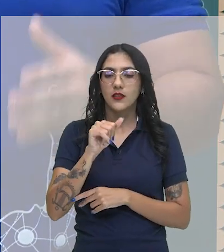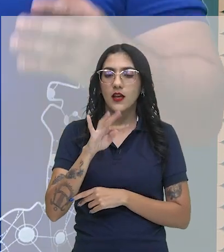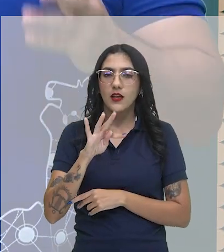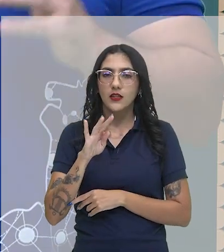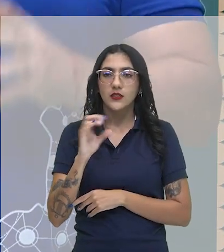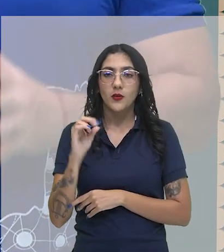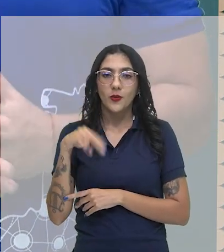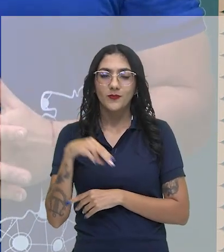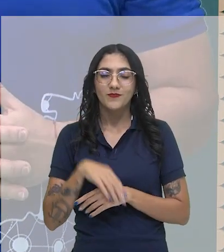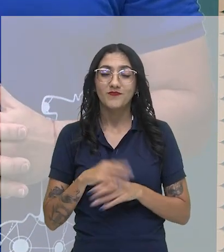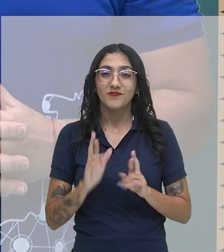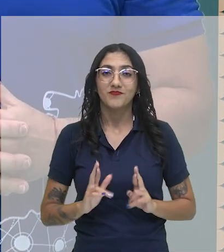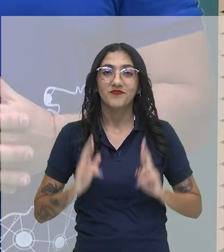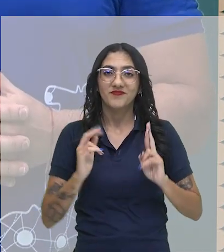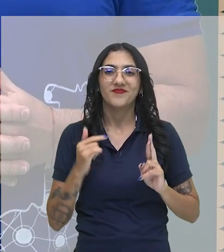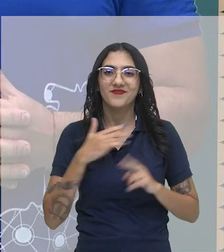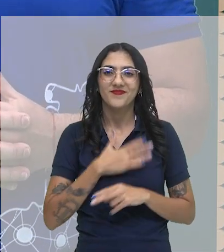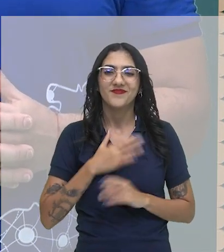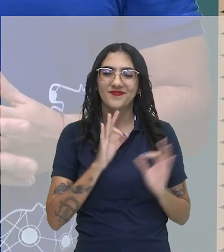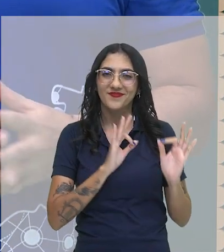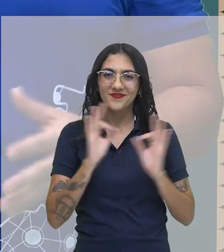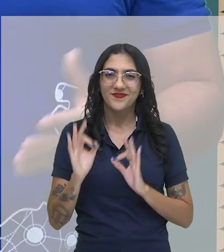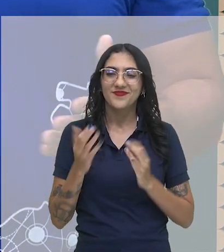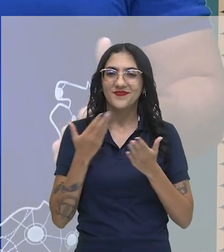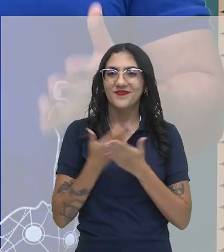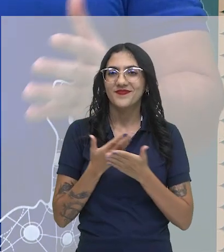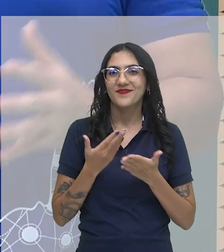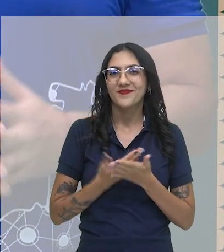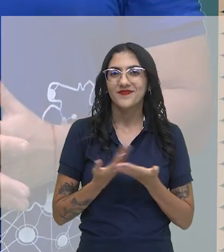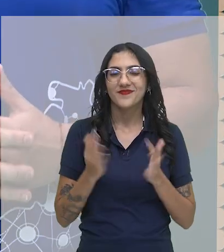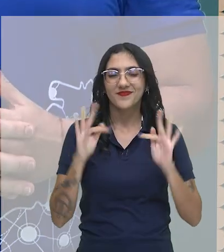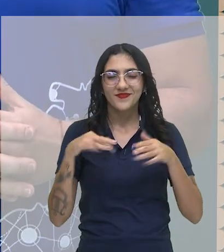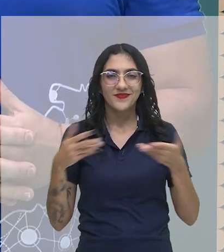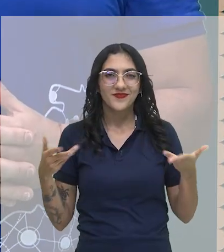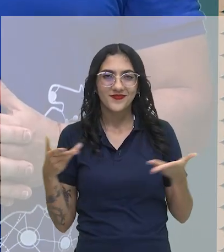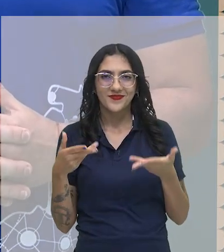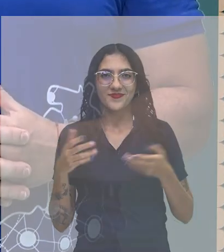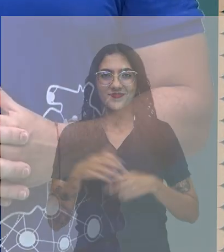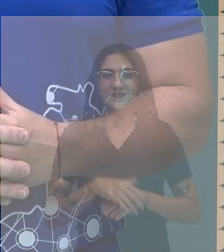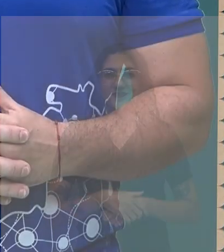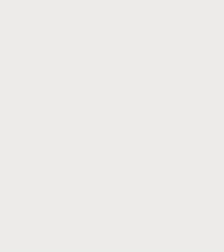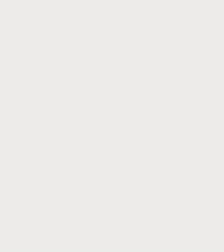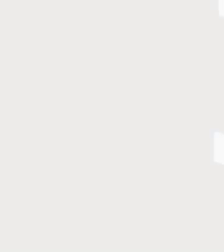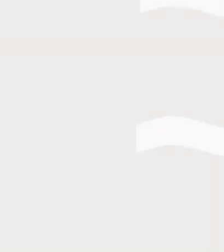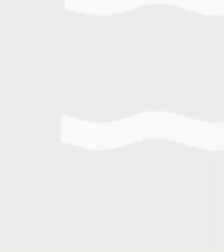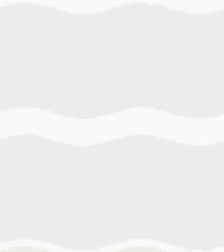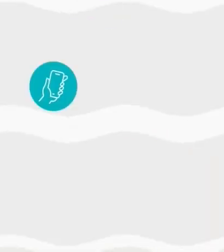on. Eu espero que vocês tenham curtido a nossa aula de hoje, ok? E a gente se vê numa próxima oportunidade.